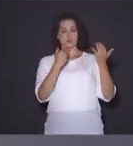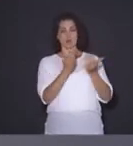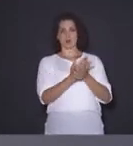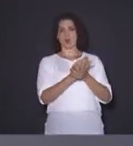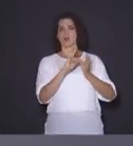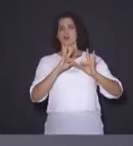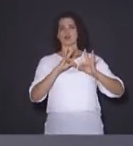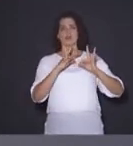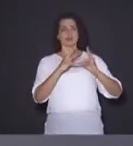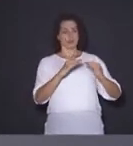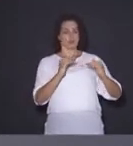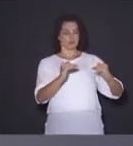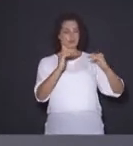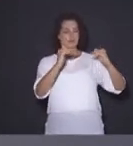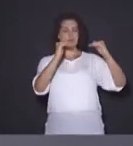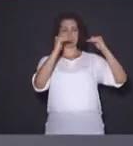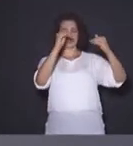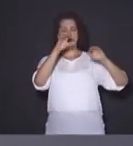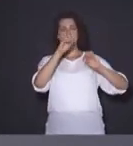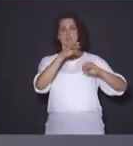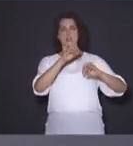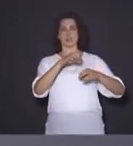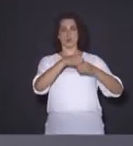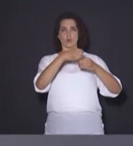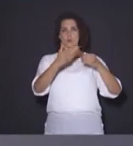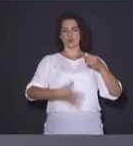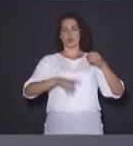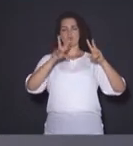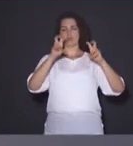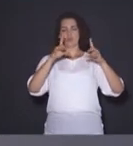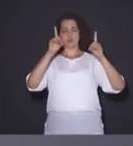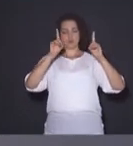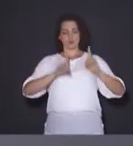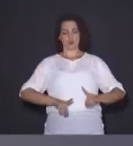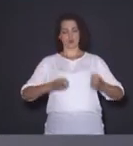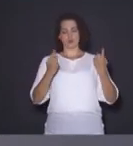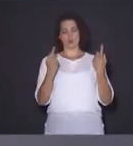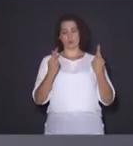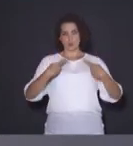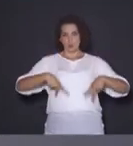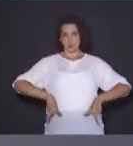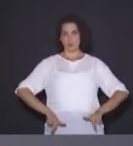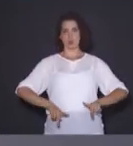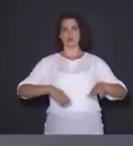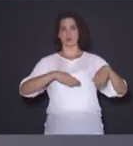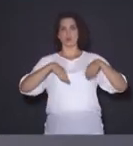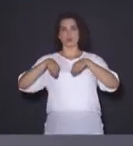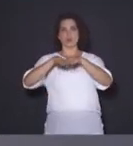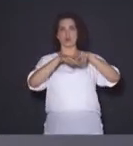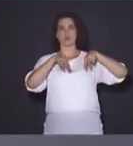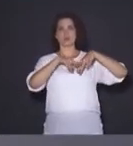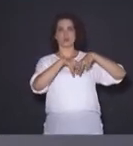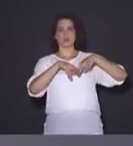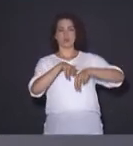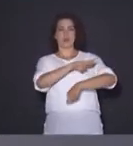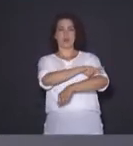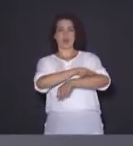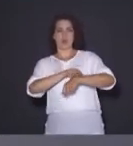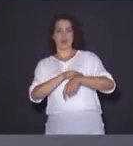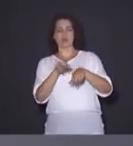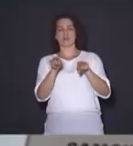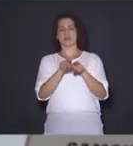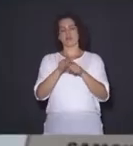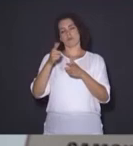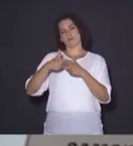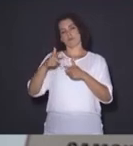níveis de ensino para os conteúdos relativos aos direitos humanos a eqüidade de gênero de raça etnia e o problema da violência doméstica e